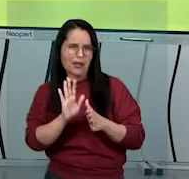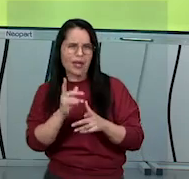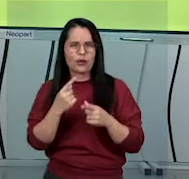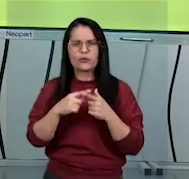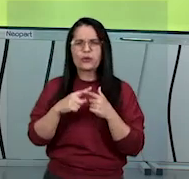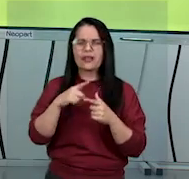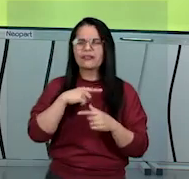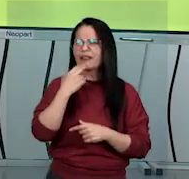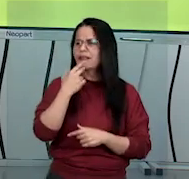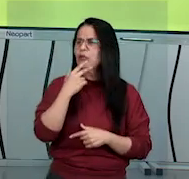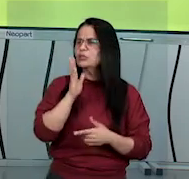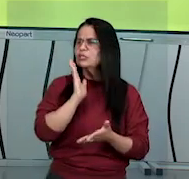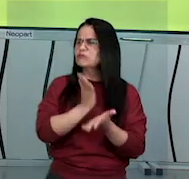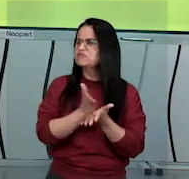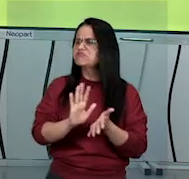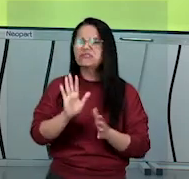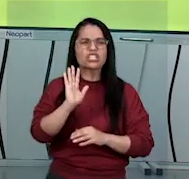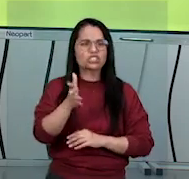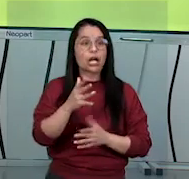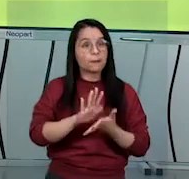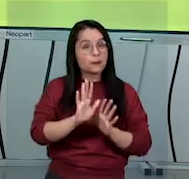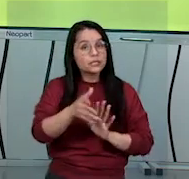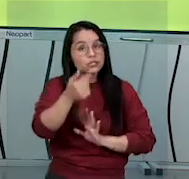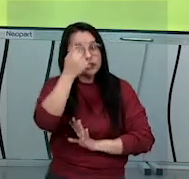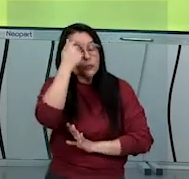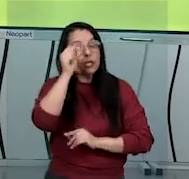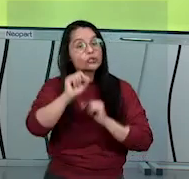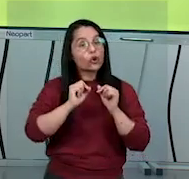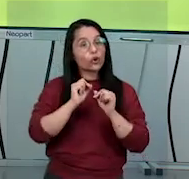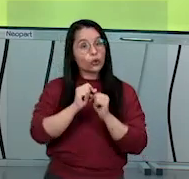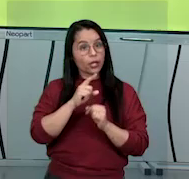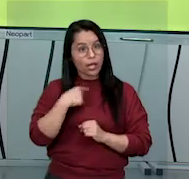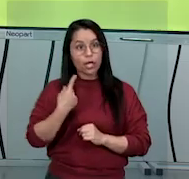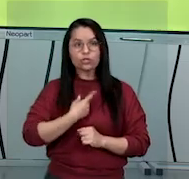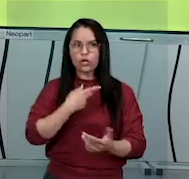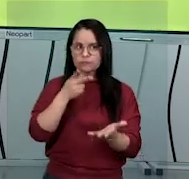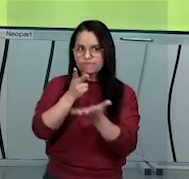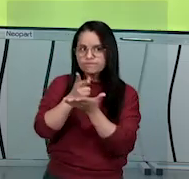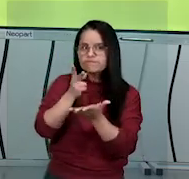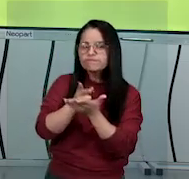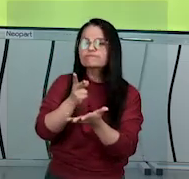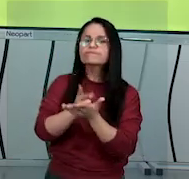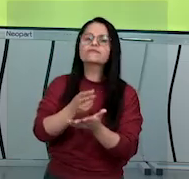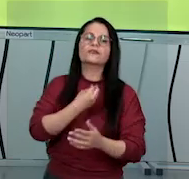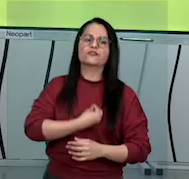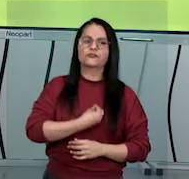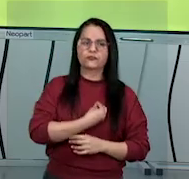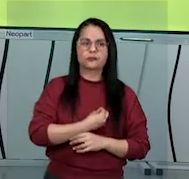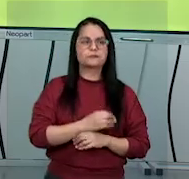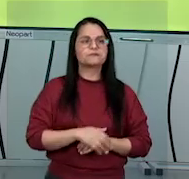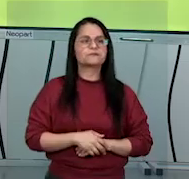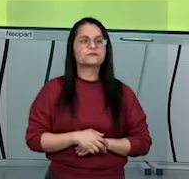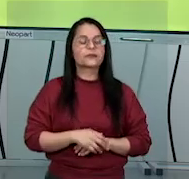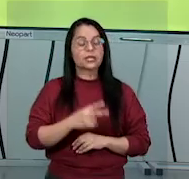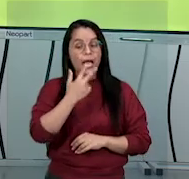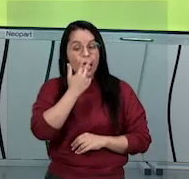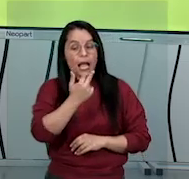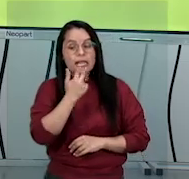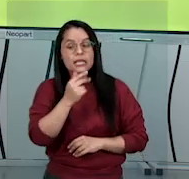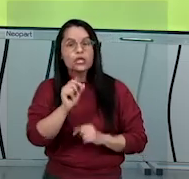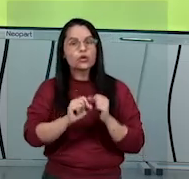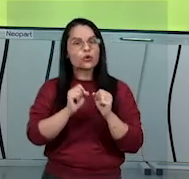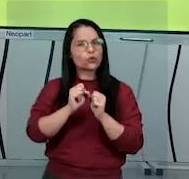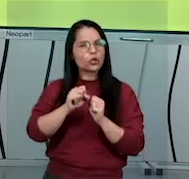teve língua que já morreu, mas nós pensamos que essa nossa pode continuar sendo imortal. Então, enquanto a nossa língua